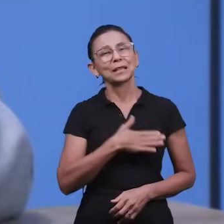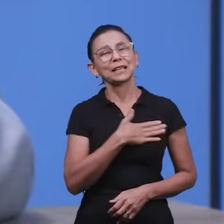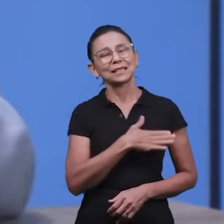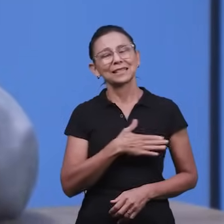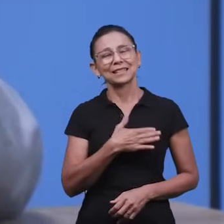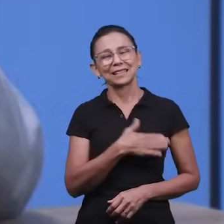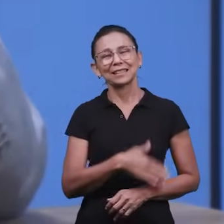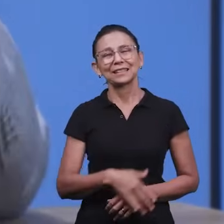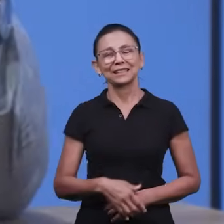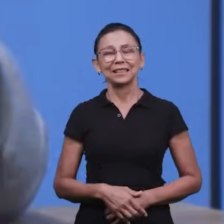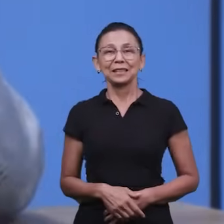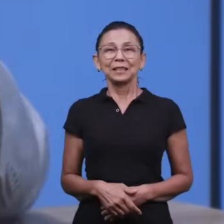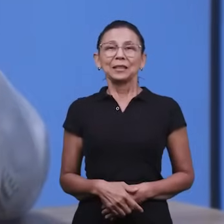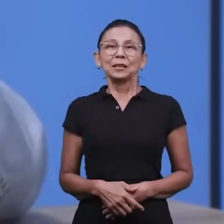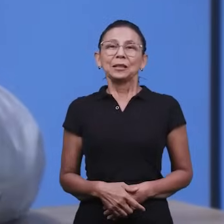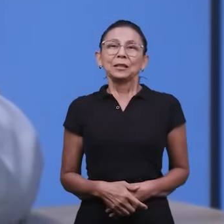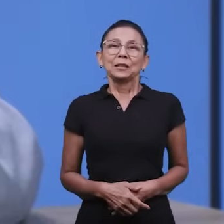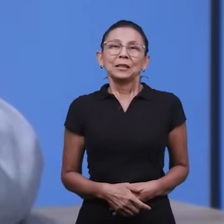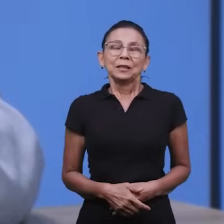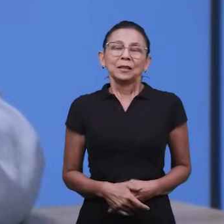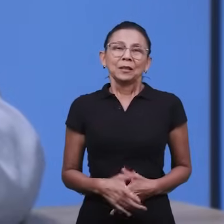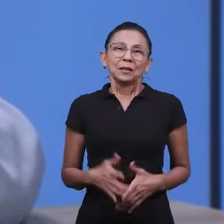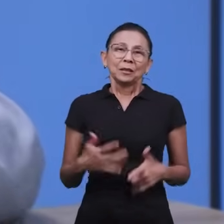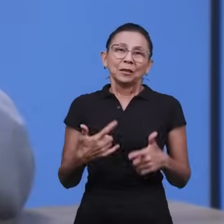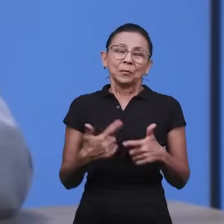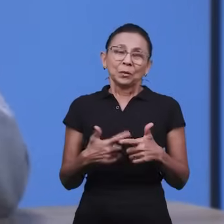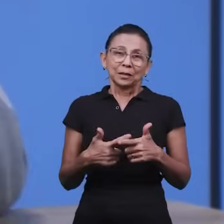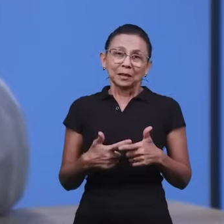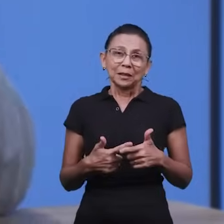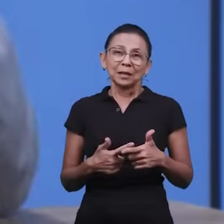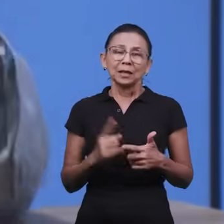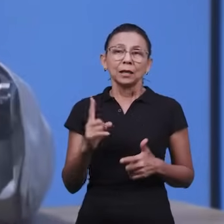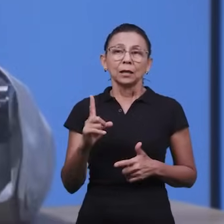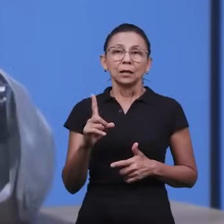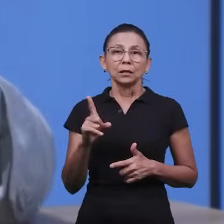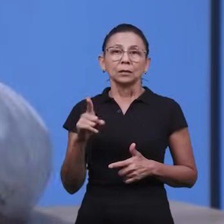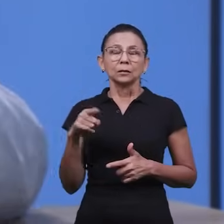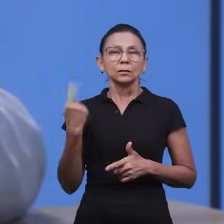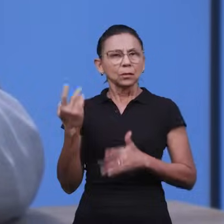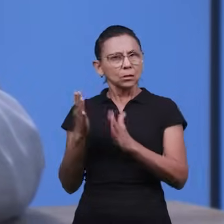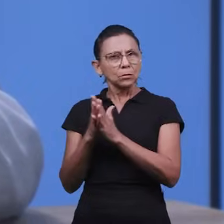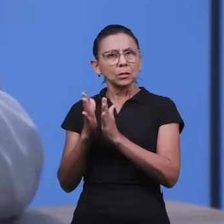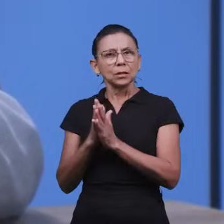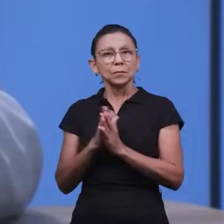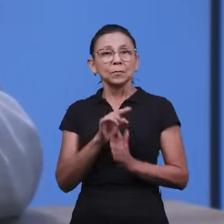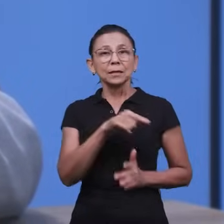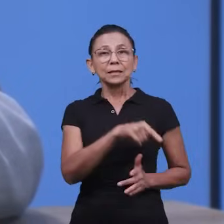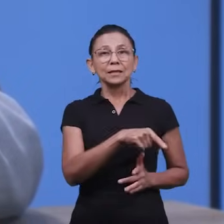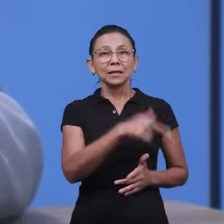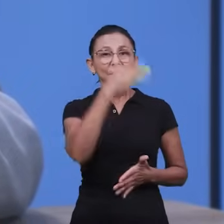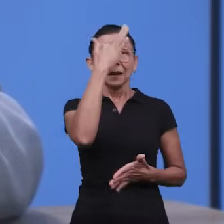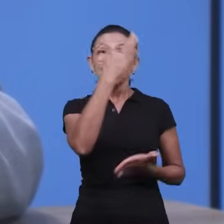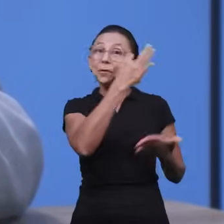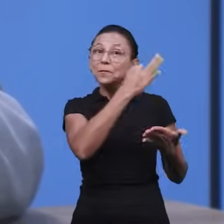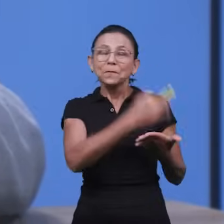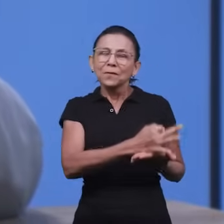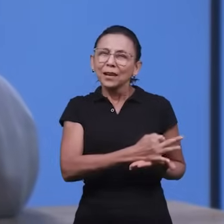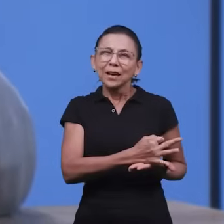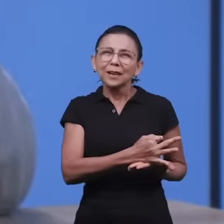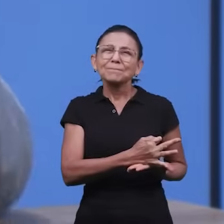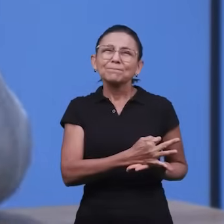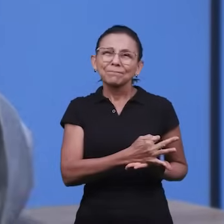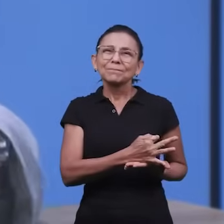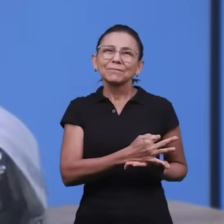satisfação, foi muito edificante, porque não pelo fato de termos orado, mas pela fé dela, aquilo que